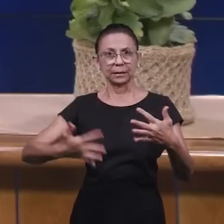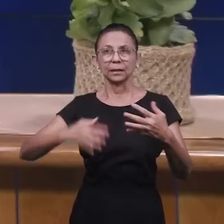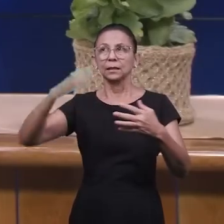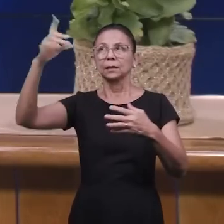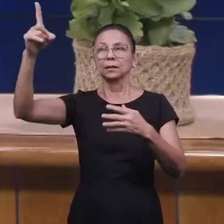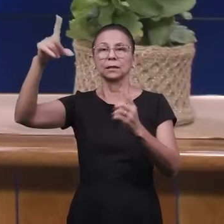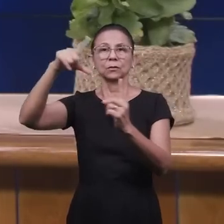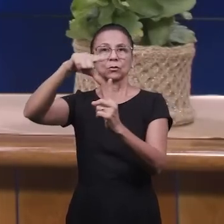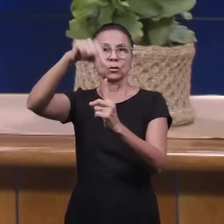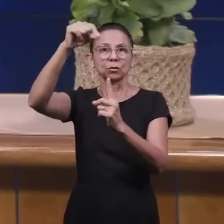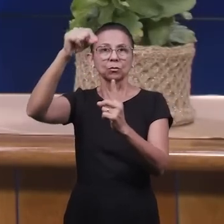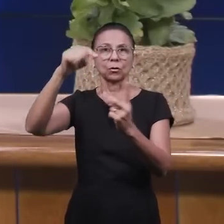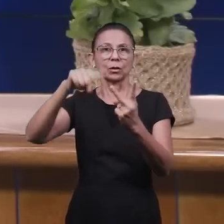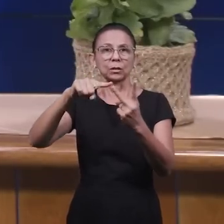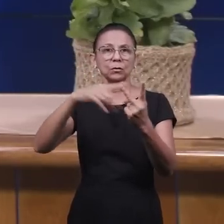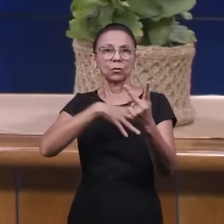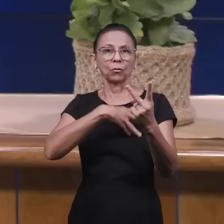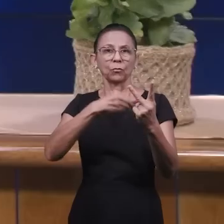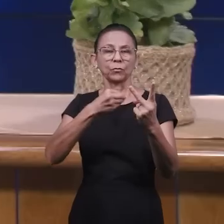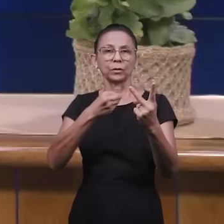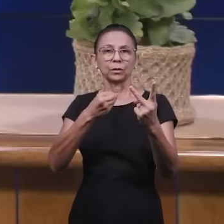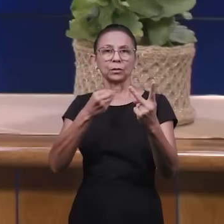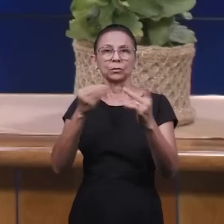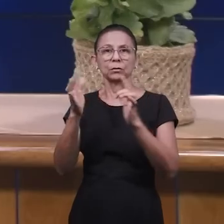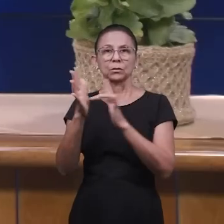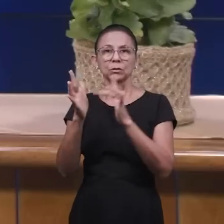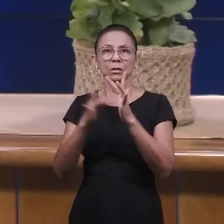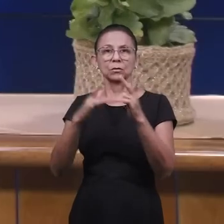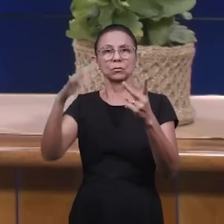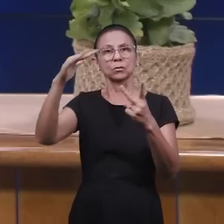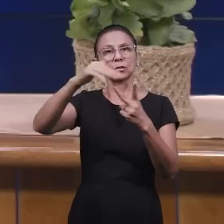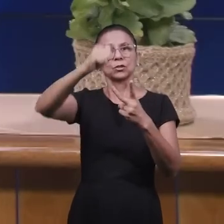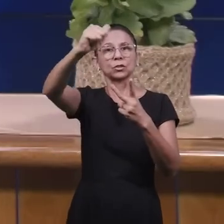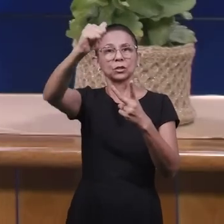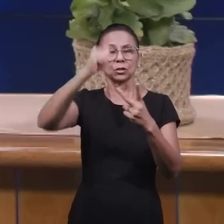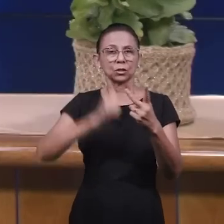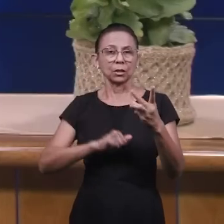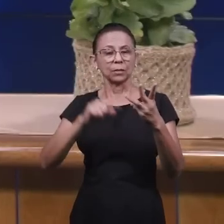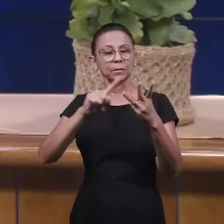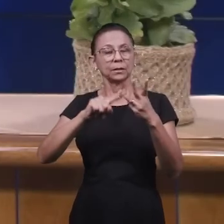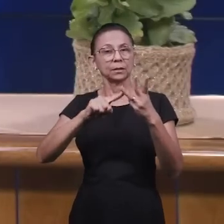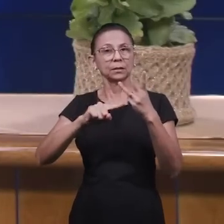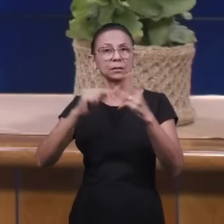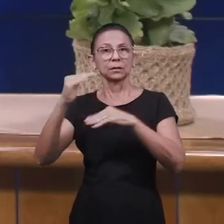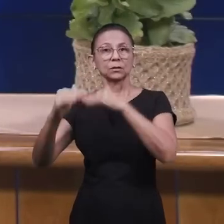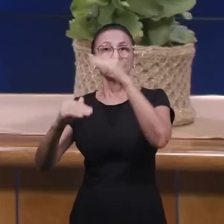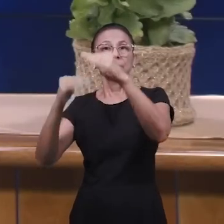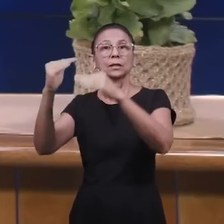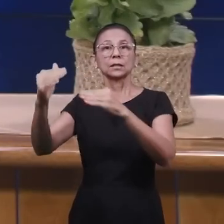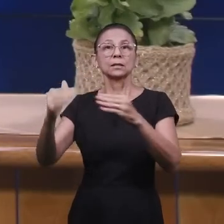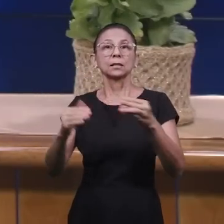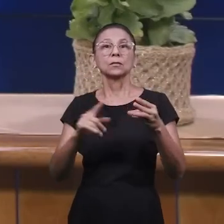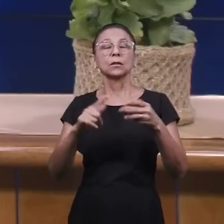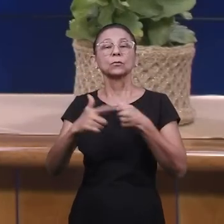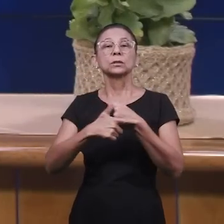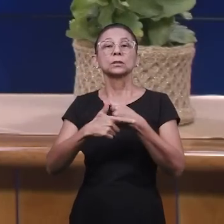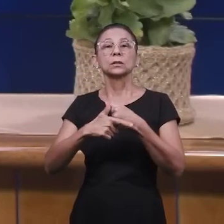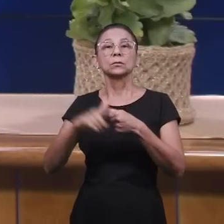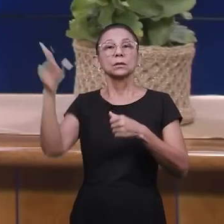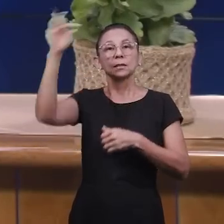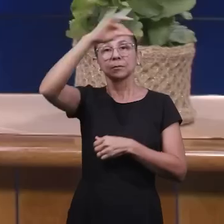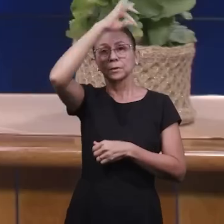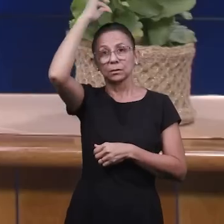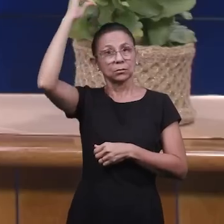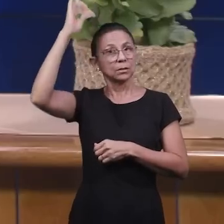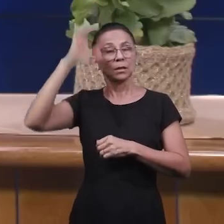passar para o próximo slide. O que diz, qual o grande perigo? São os três grandes ataques nessa